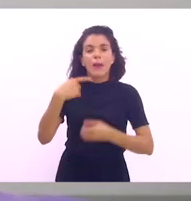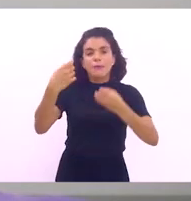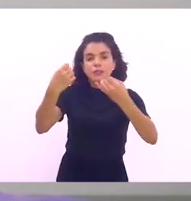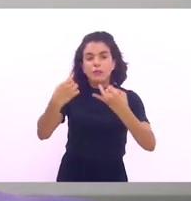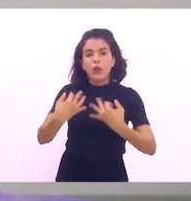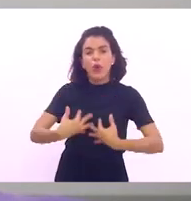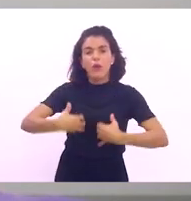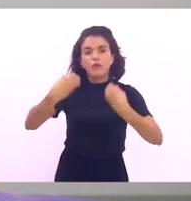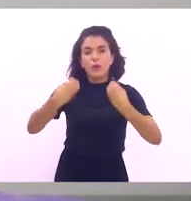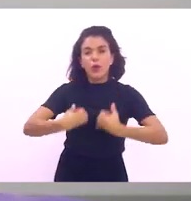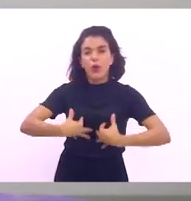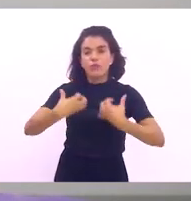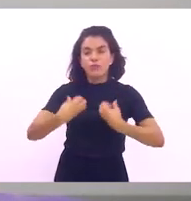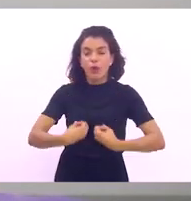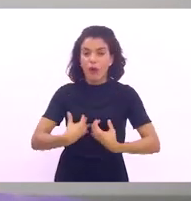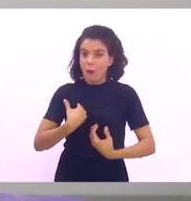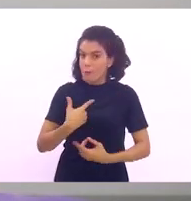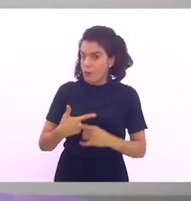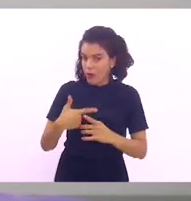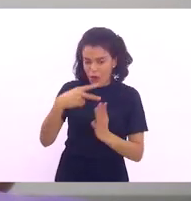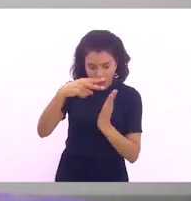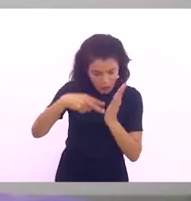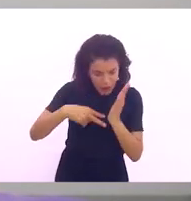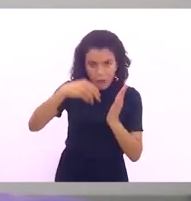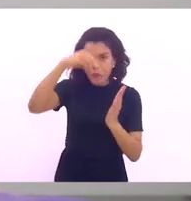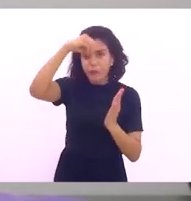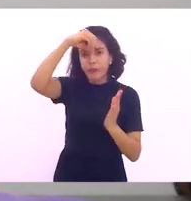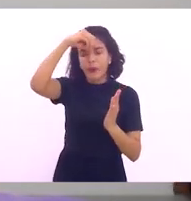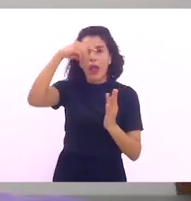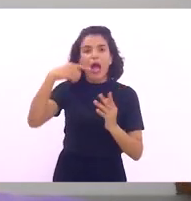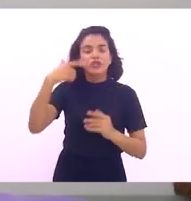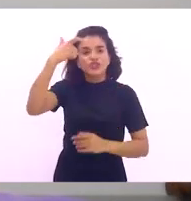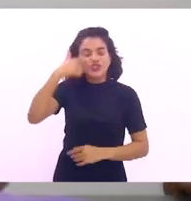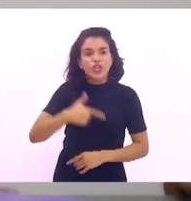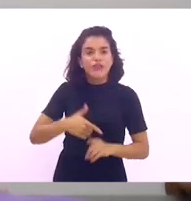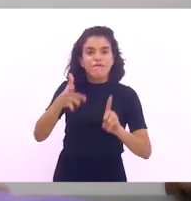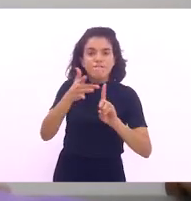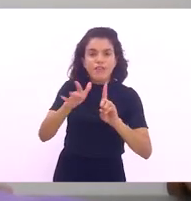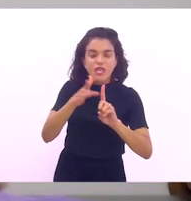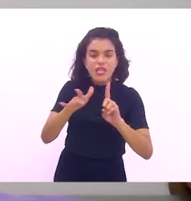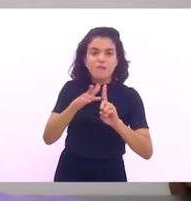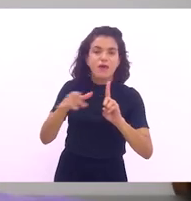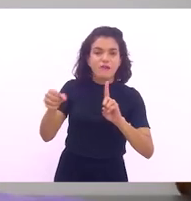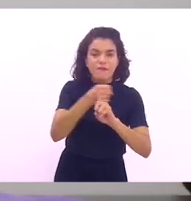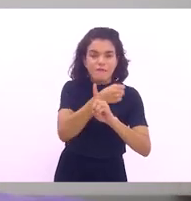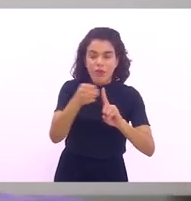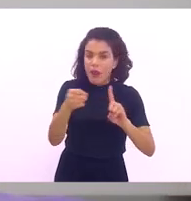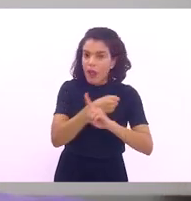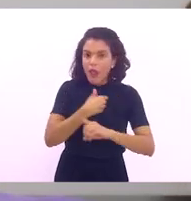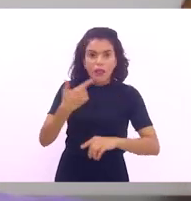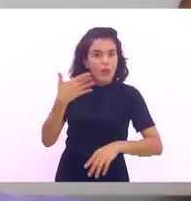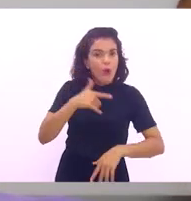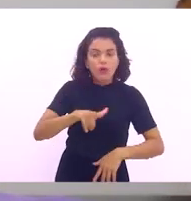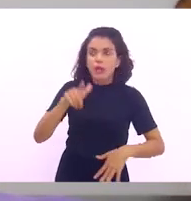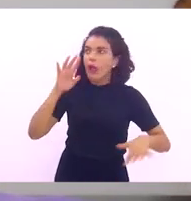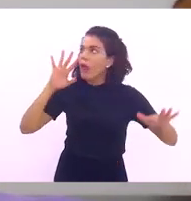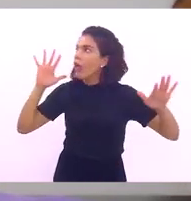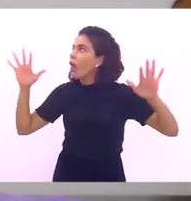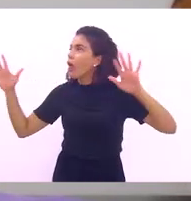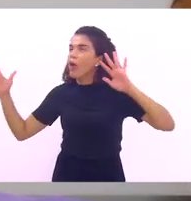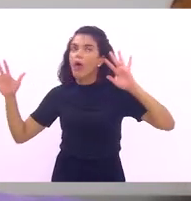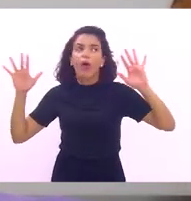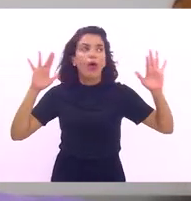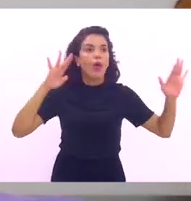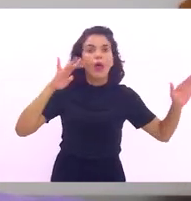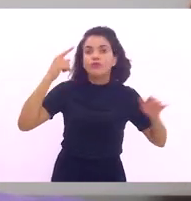explicou eu a gente não consegue entender nada a gente quando sai de uma violência a gente tá completamente perdida a gente não sabe nem se no